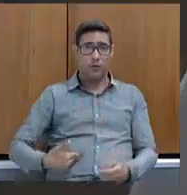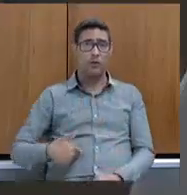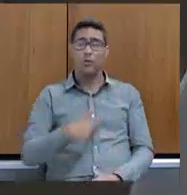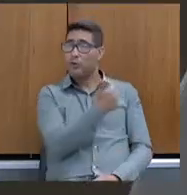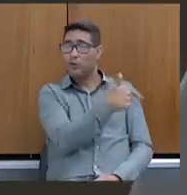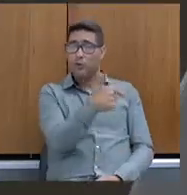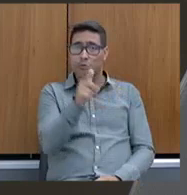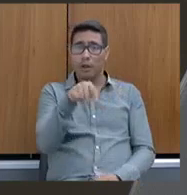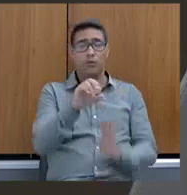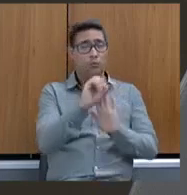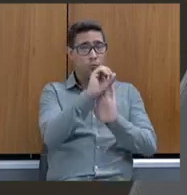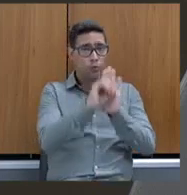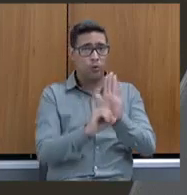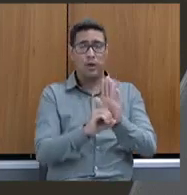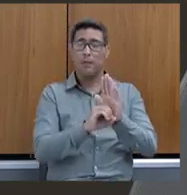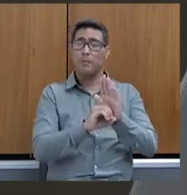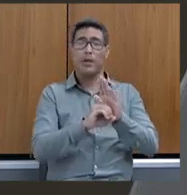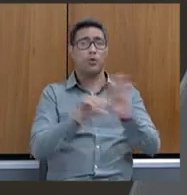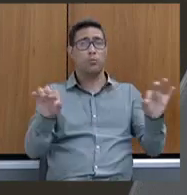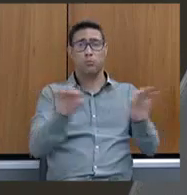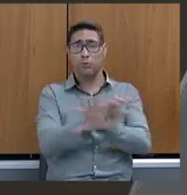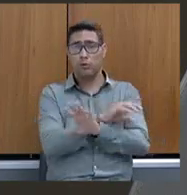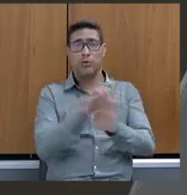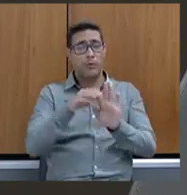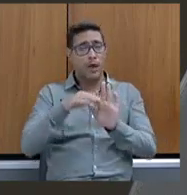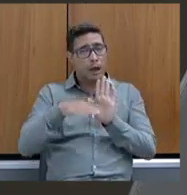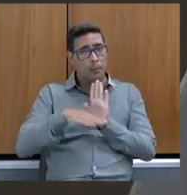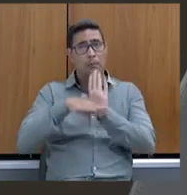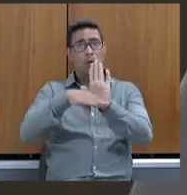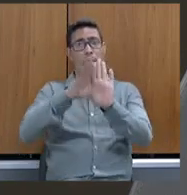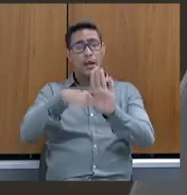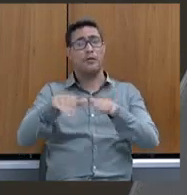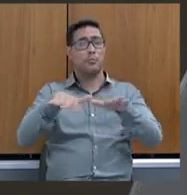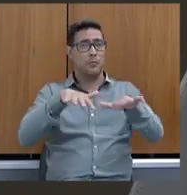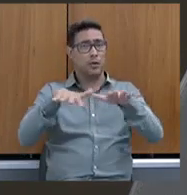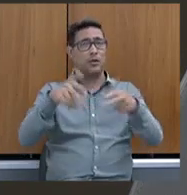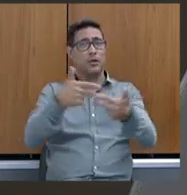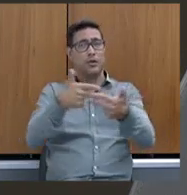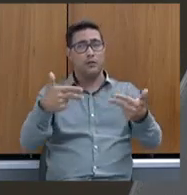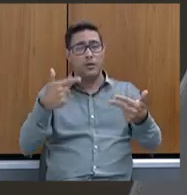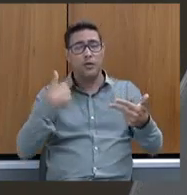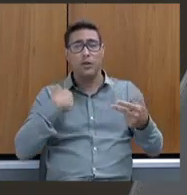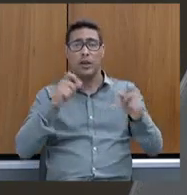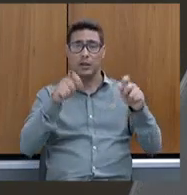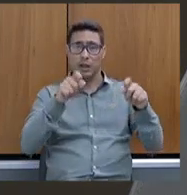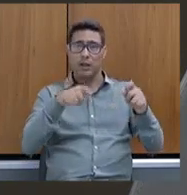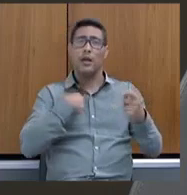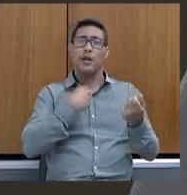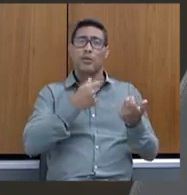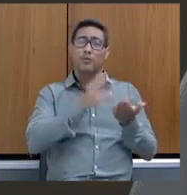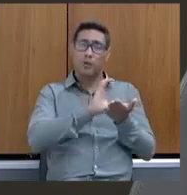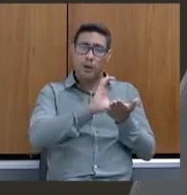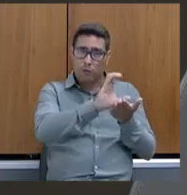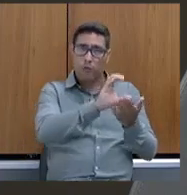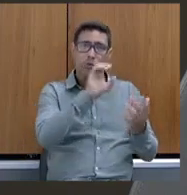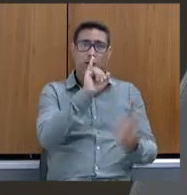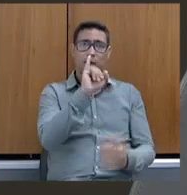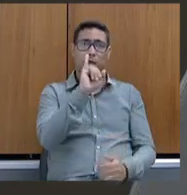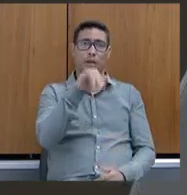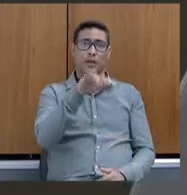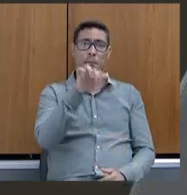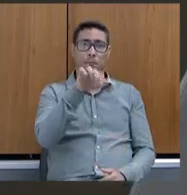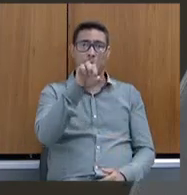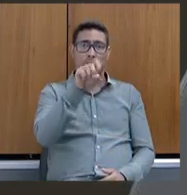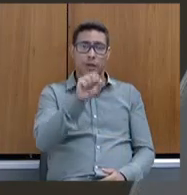robusto para apoiar Essas manifestações Nós acreditamos que o recurso público das emendas podem ajudar a gente nessa grande